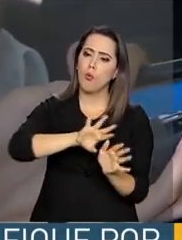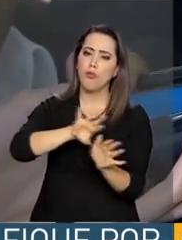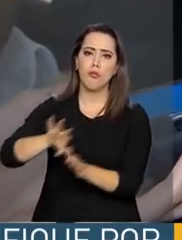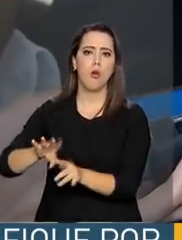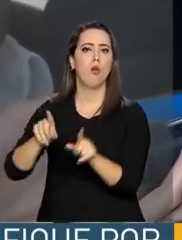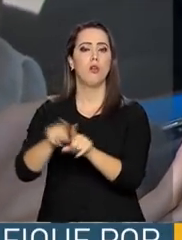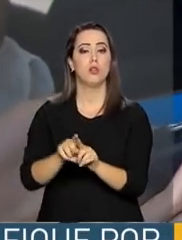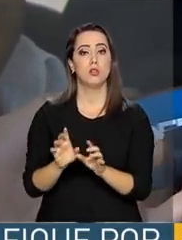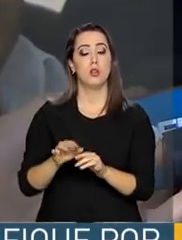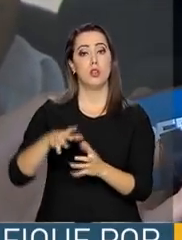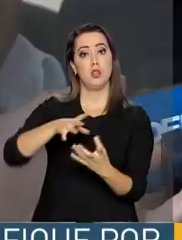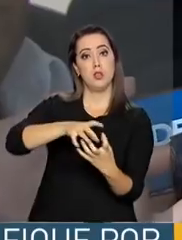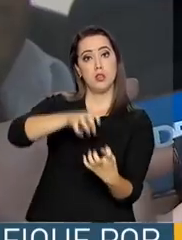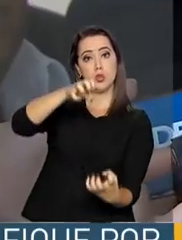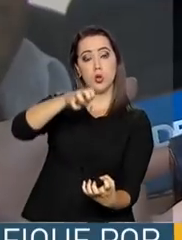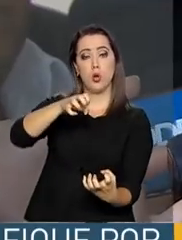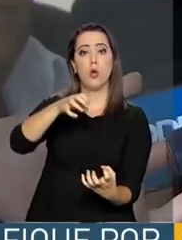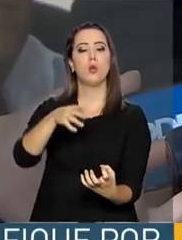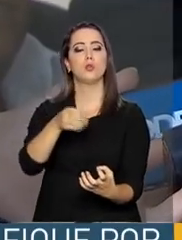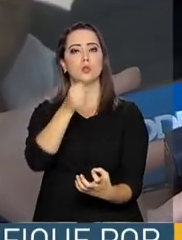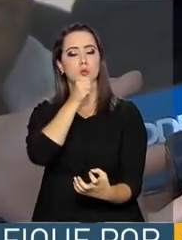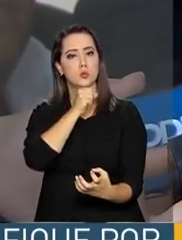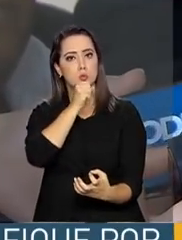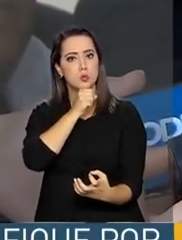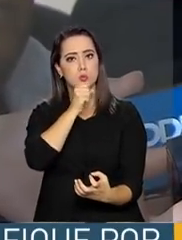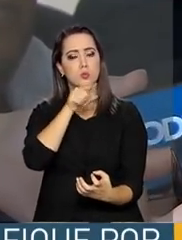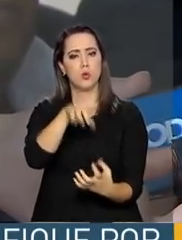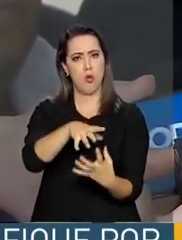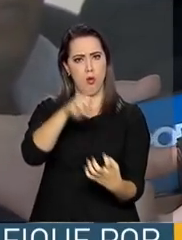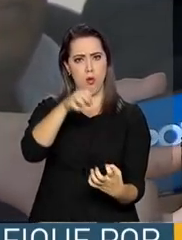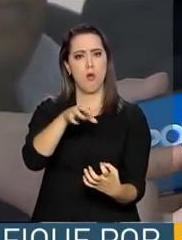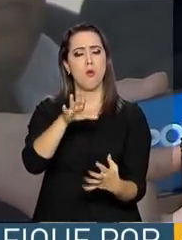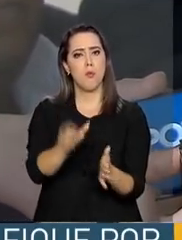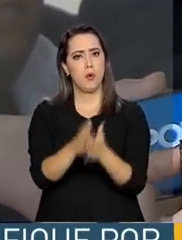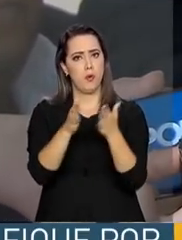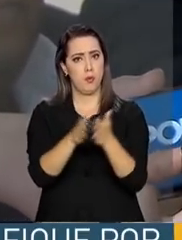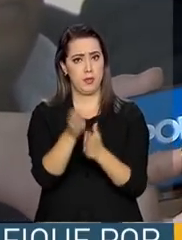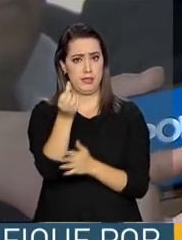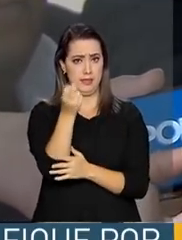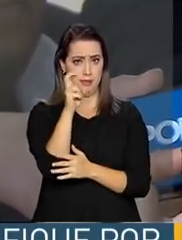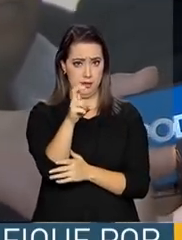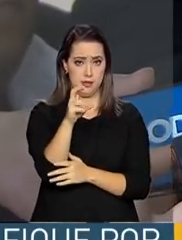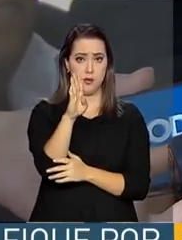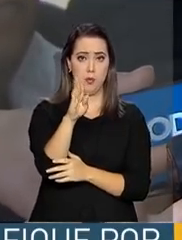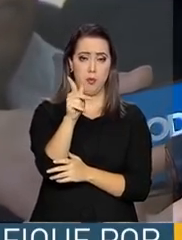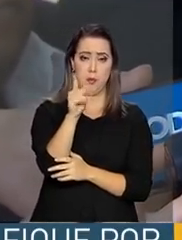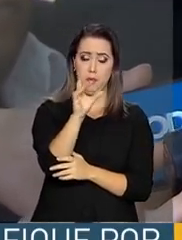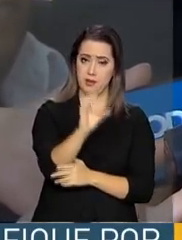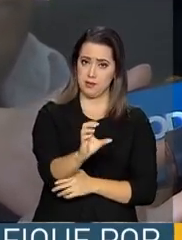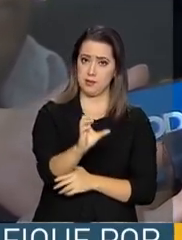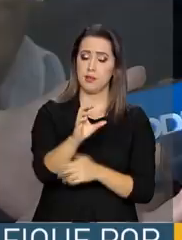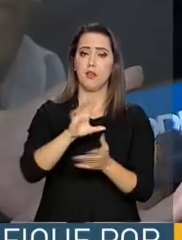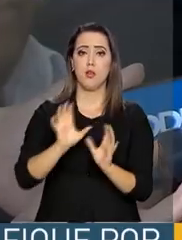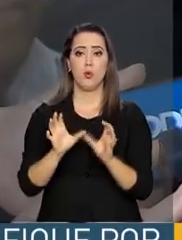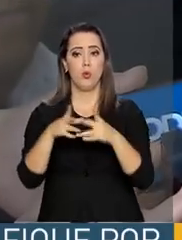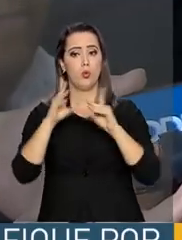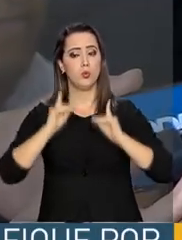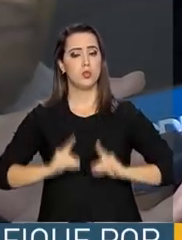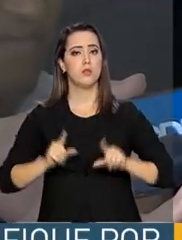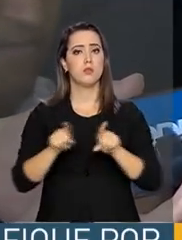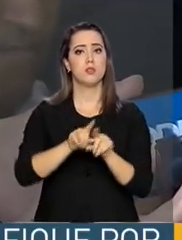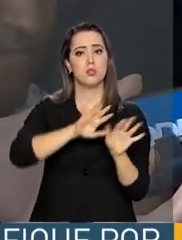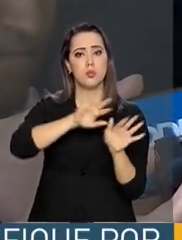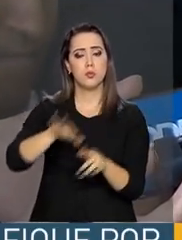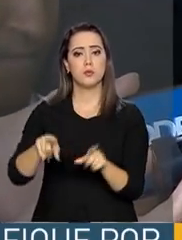idosos, pobres, que chegando aos 65 têm direito a salário mínimo, né? Deficientes estão fora, não é?